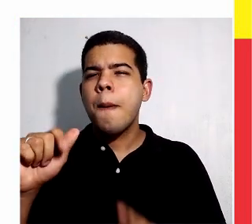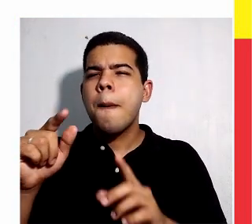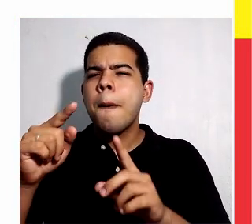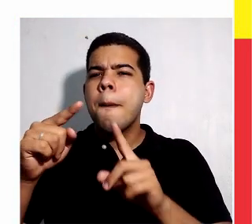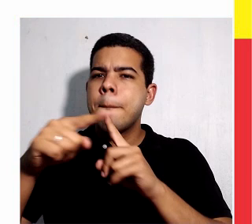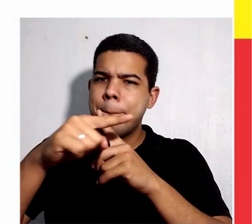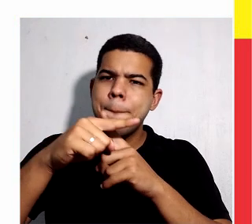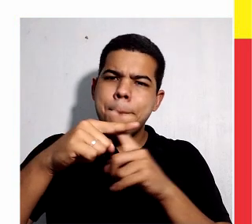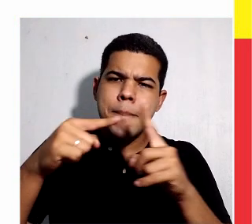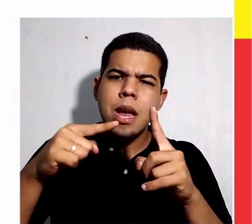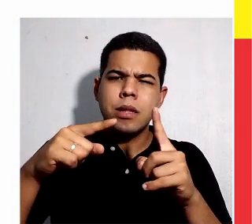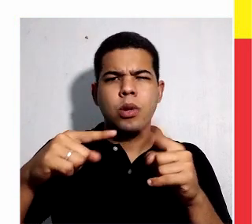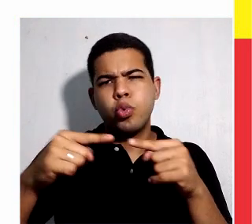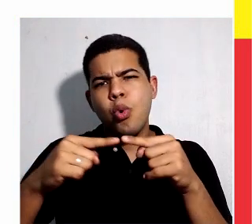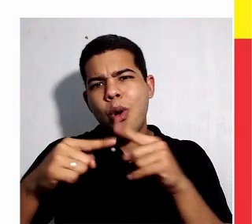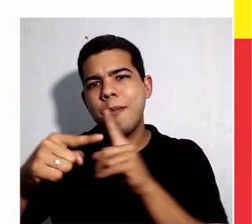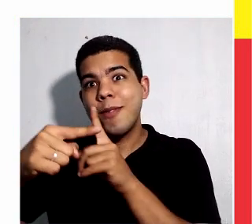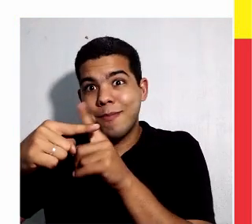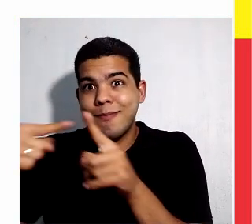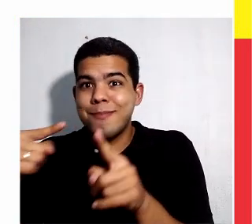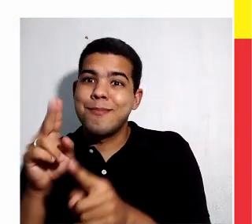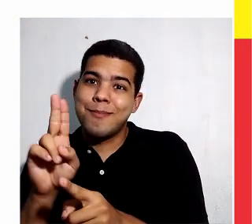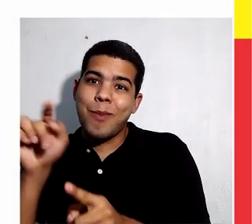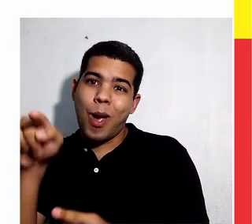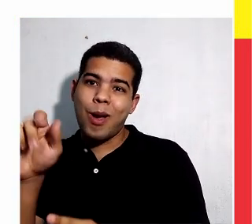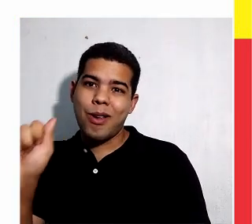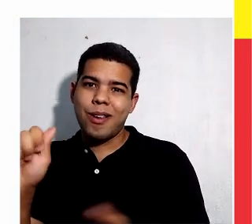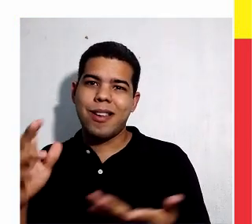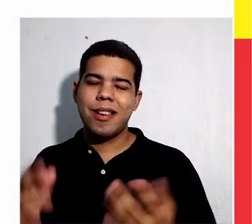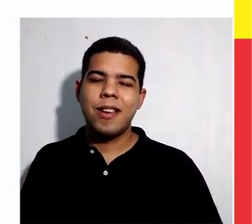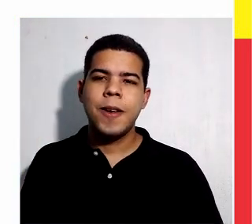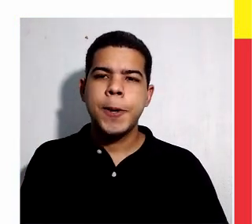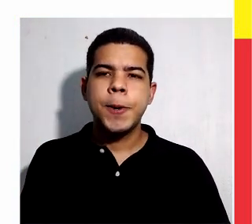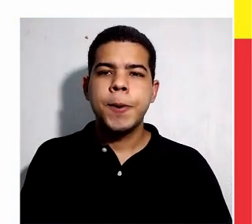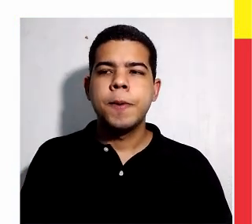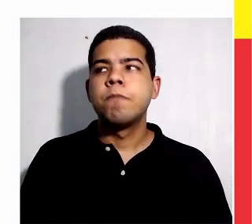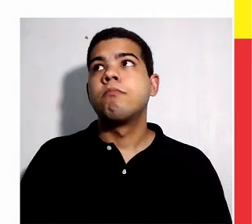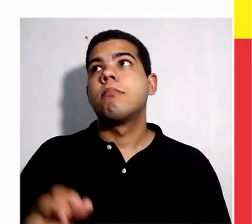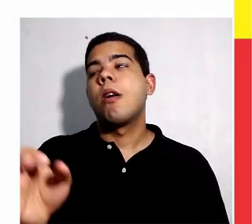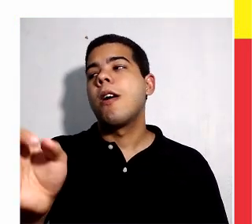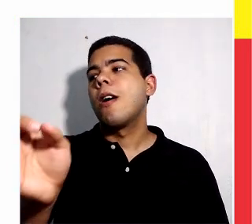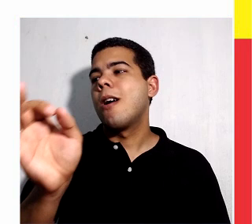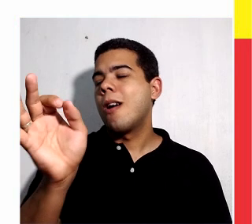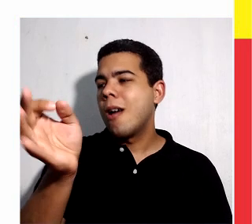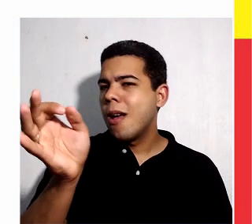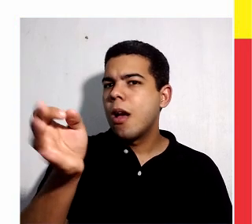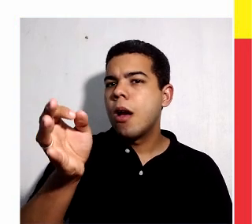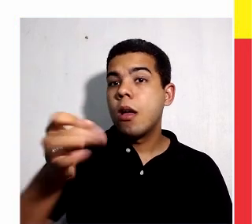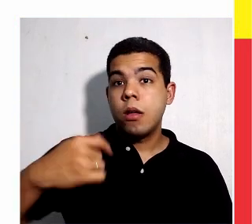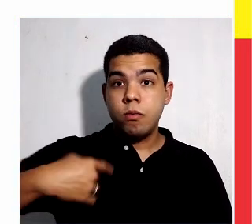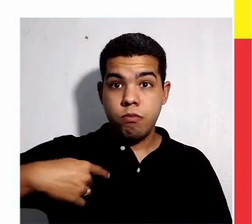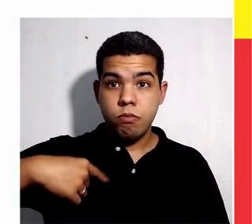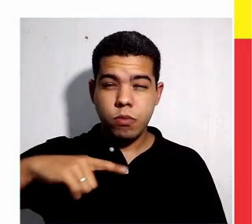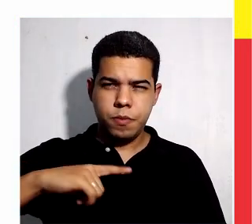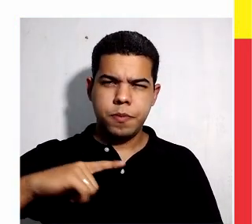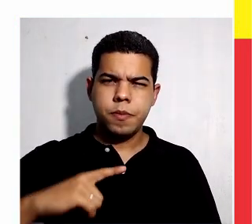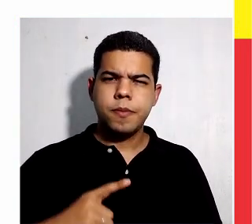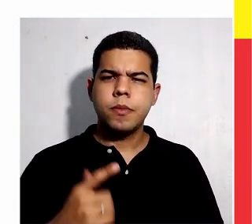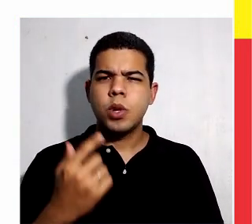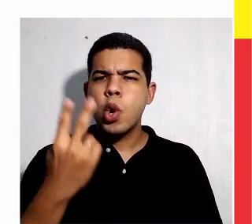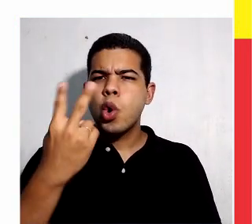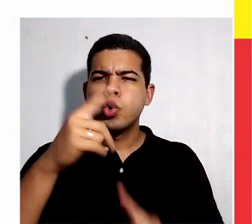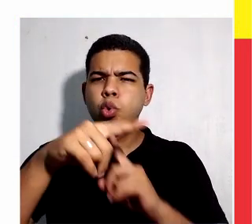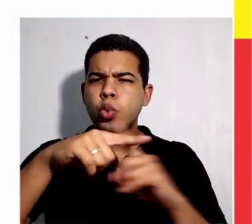ao quê? A metade a um meio da unidade de área. Entendi. Então, quando eu tiver